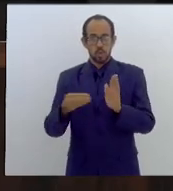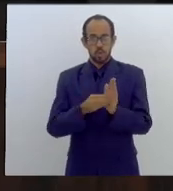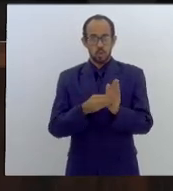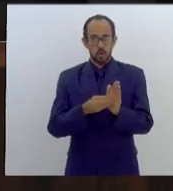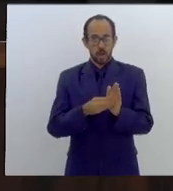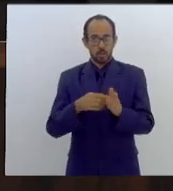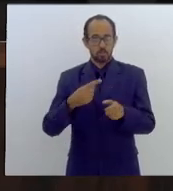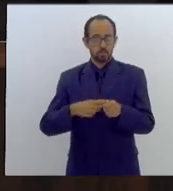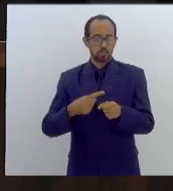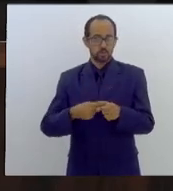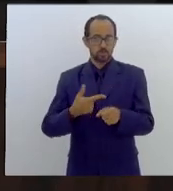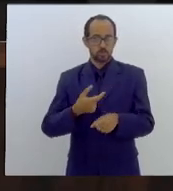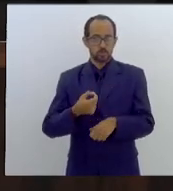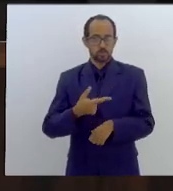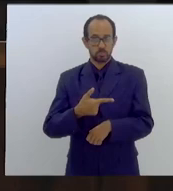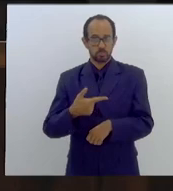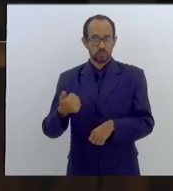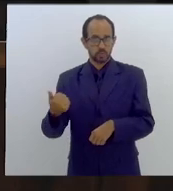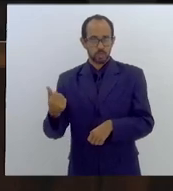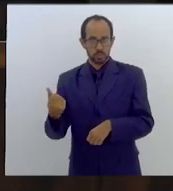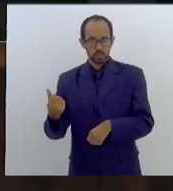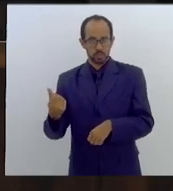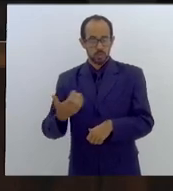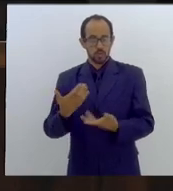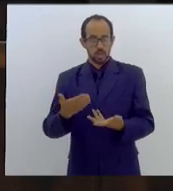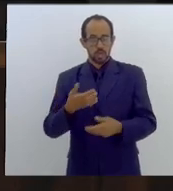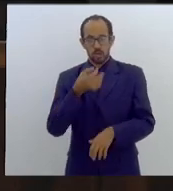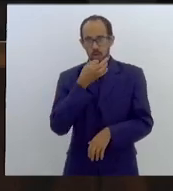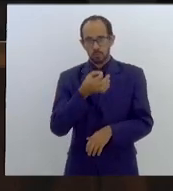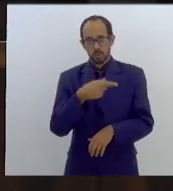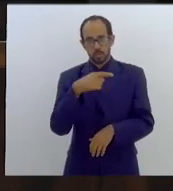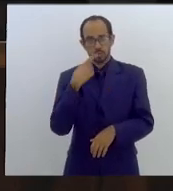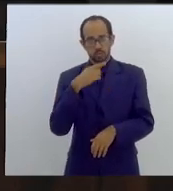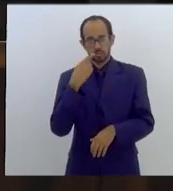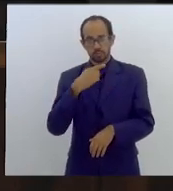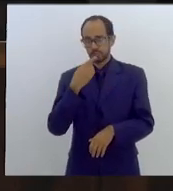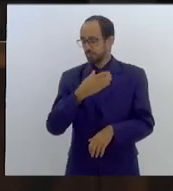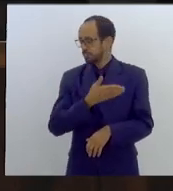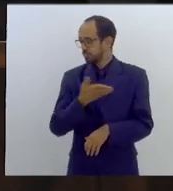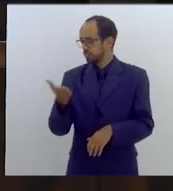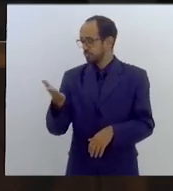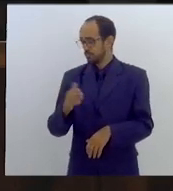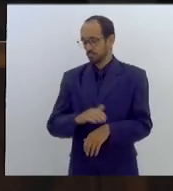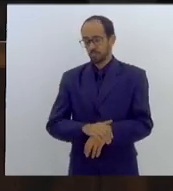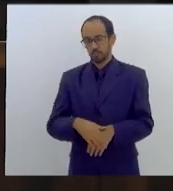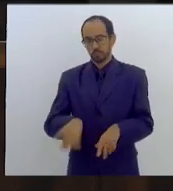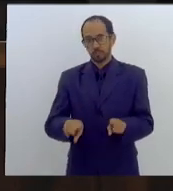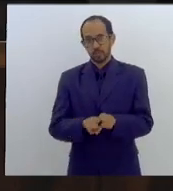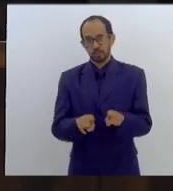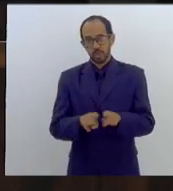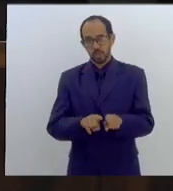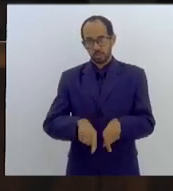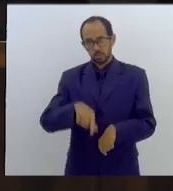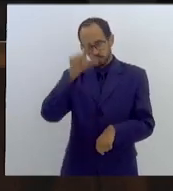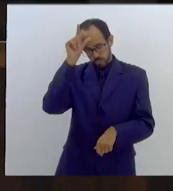partir de 26. Então, quero ouvir os senhores parlamentares e está inscrito o deputado Luiz Paulo.